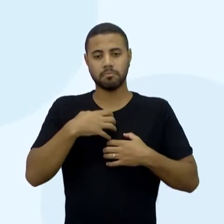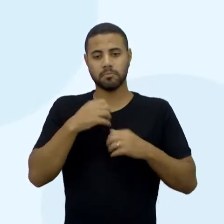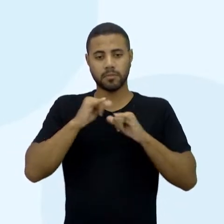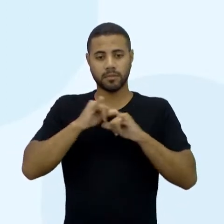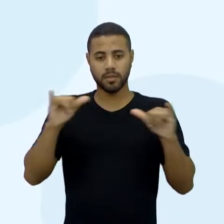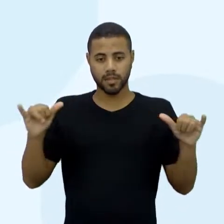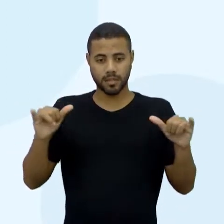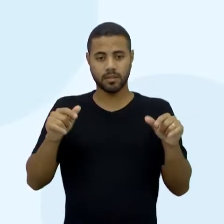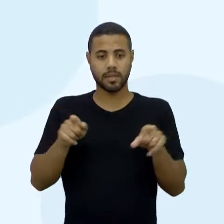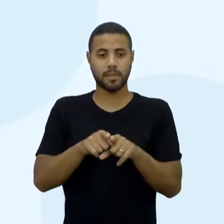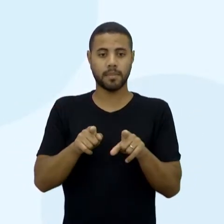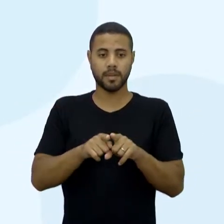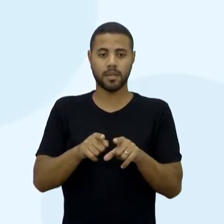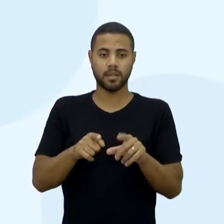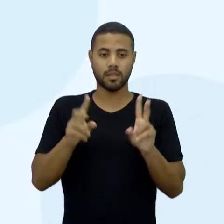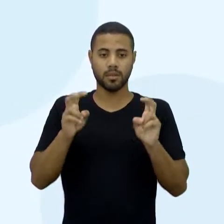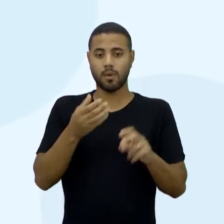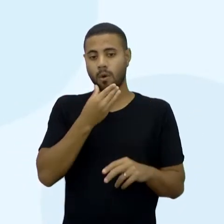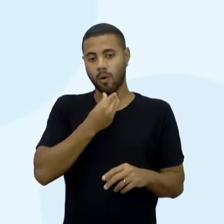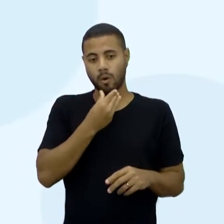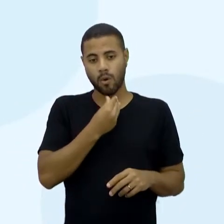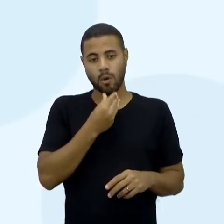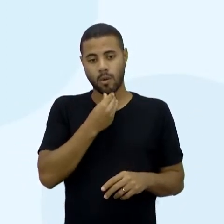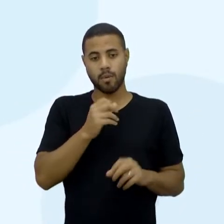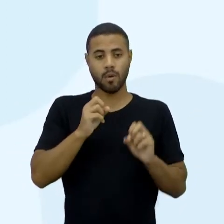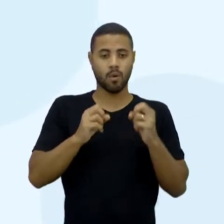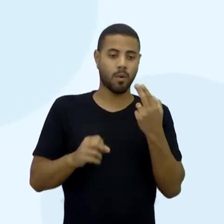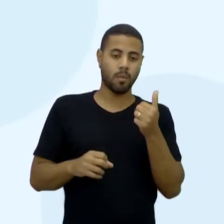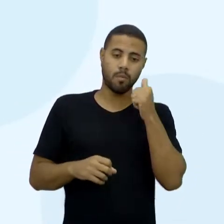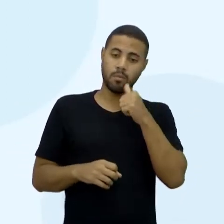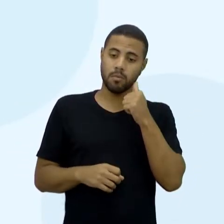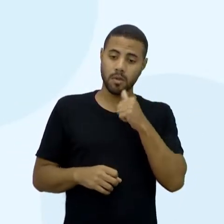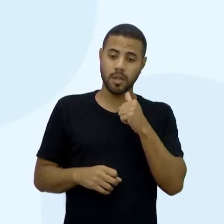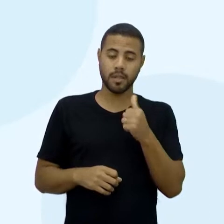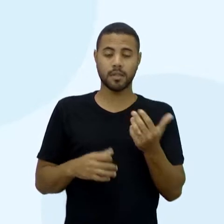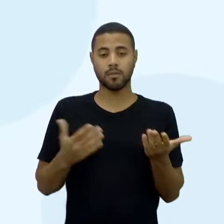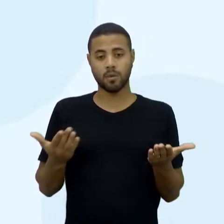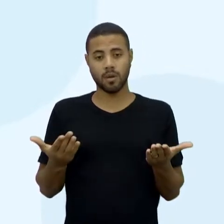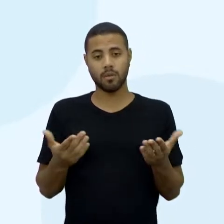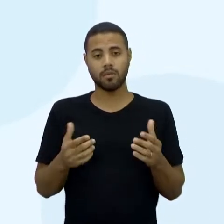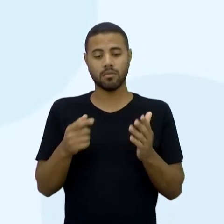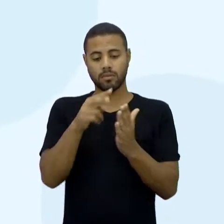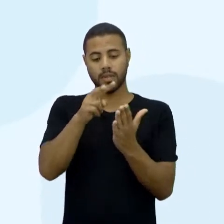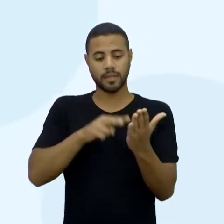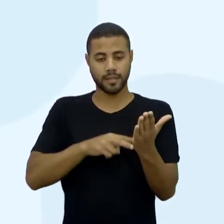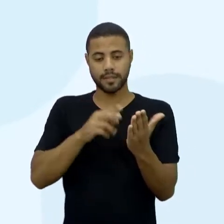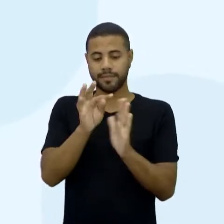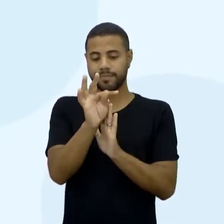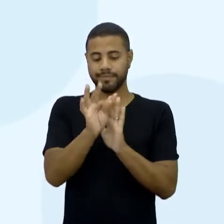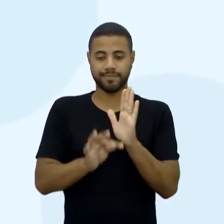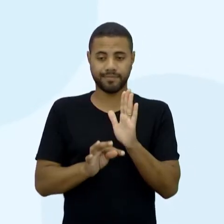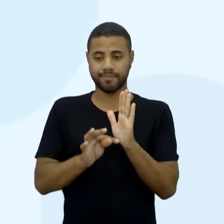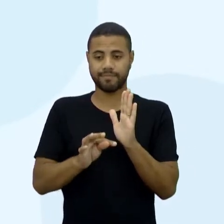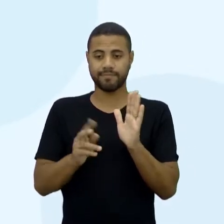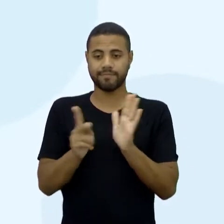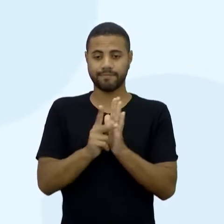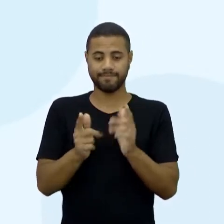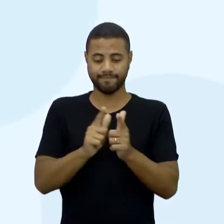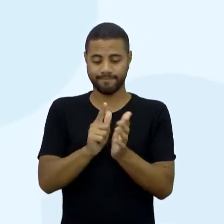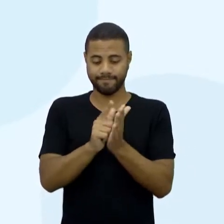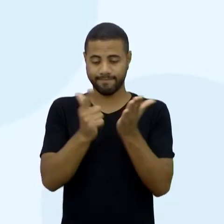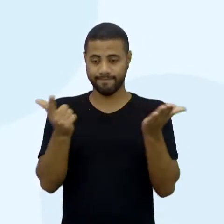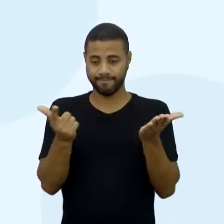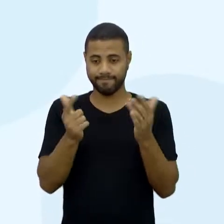divulgação, quando realizadas por homens e quando realizadas por mulheres. Realizar a leitura de um texto jornalístico é o